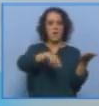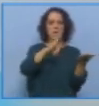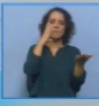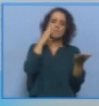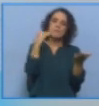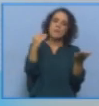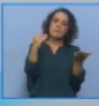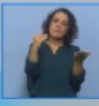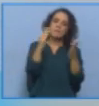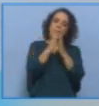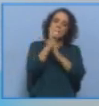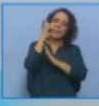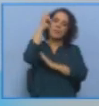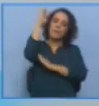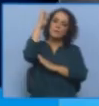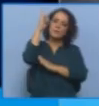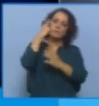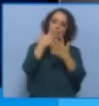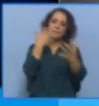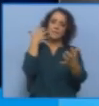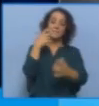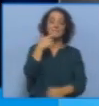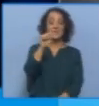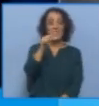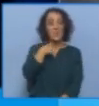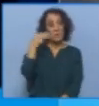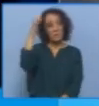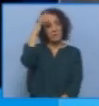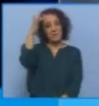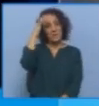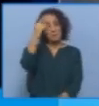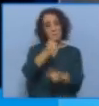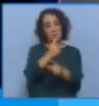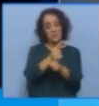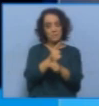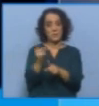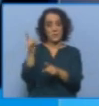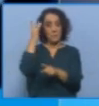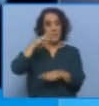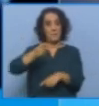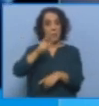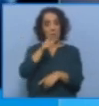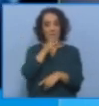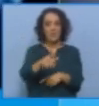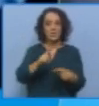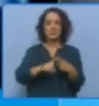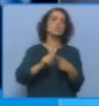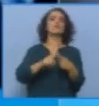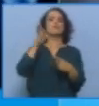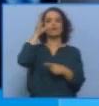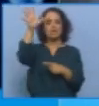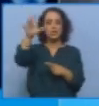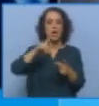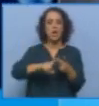maior nitidez, não é? Sim, eu também estava a pensar nisso. O Padre Manuel estava a dizer isso dos órfãos, das viúvas, dos